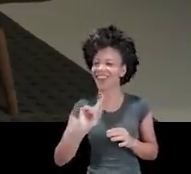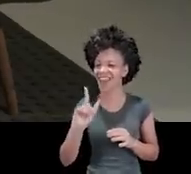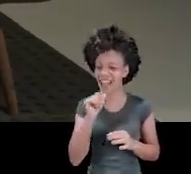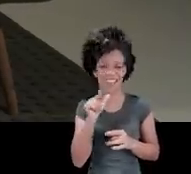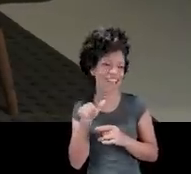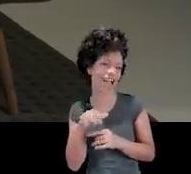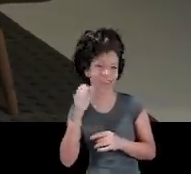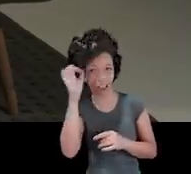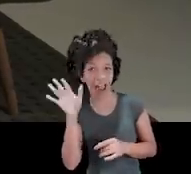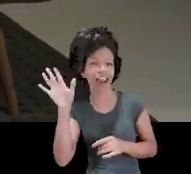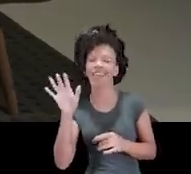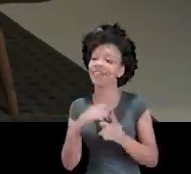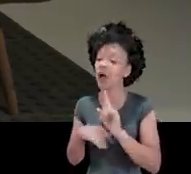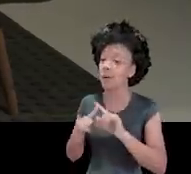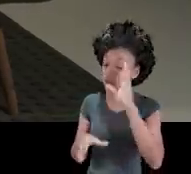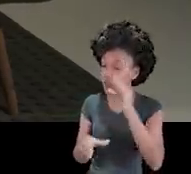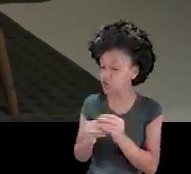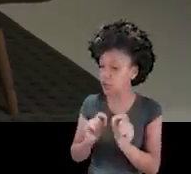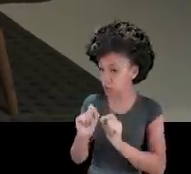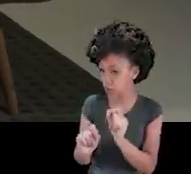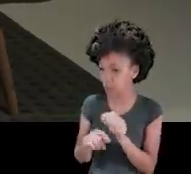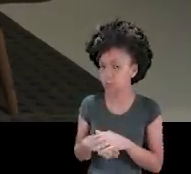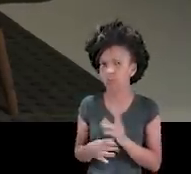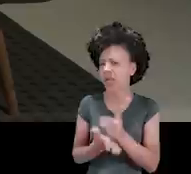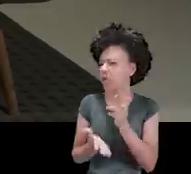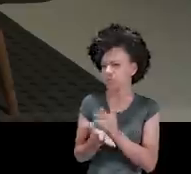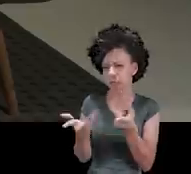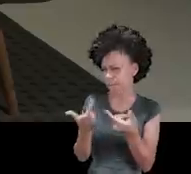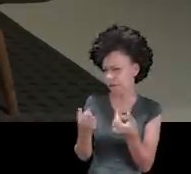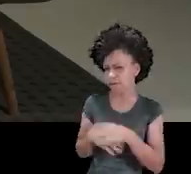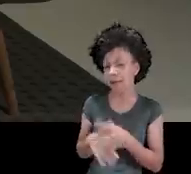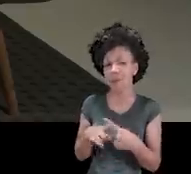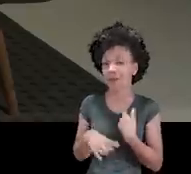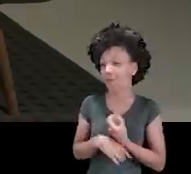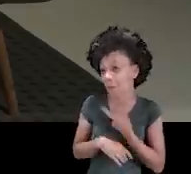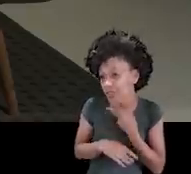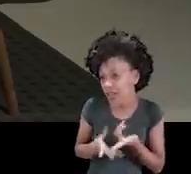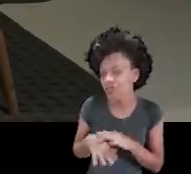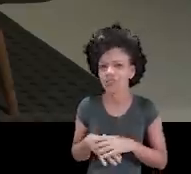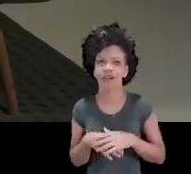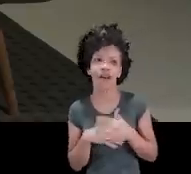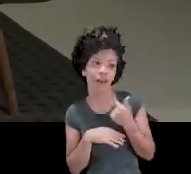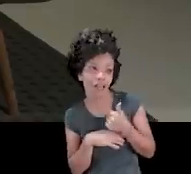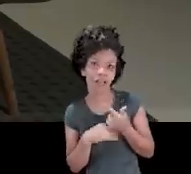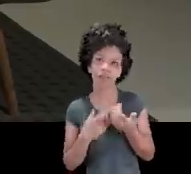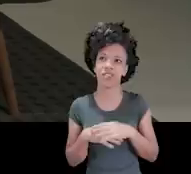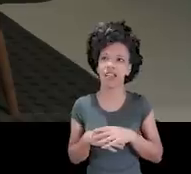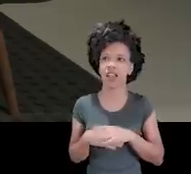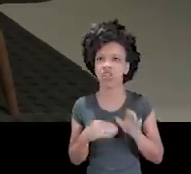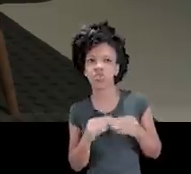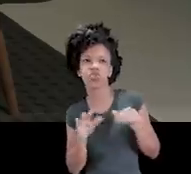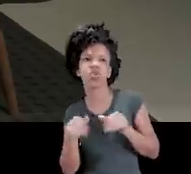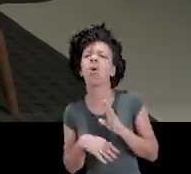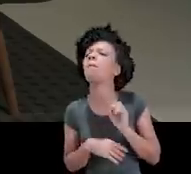você quer dizer. Entendi. Então, mas o resumo disso é... Eu sempre acho isso, tá? Porque eu sou comediante, né? E as pessoas falam assim, você está se justificando para falar bosta. Eu